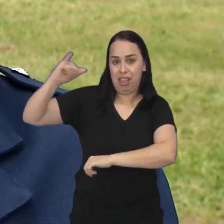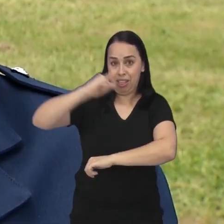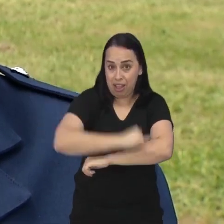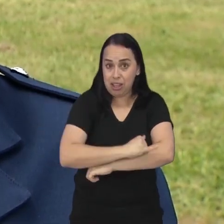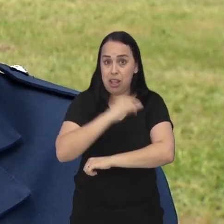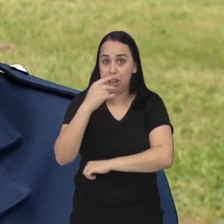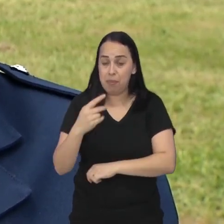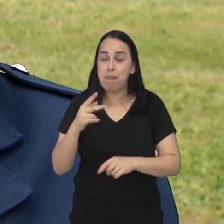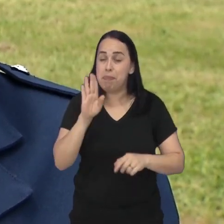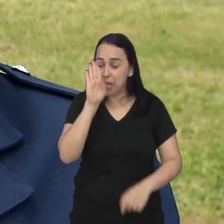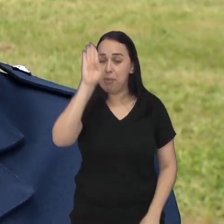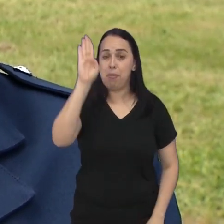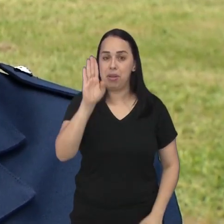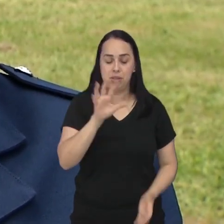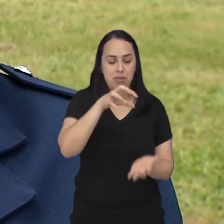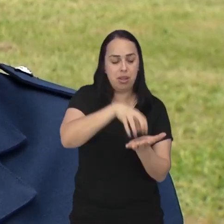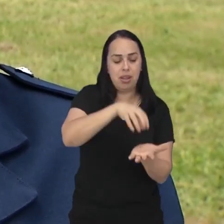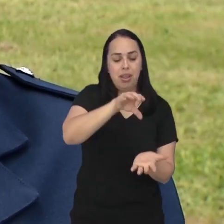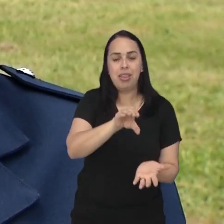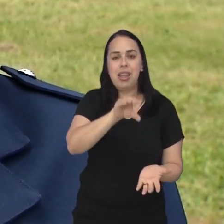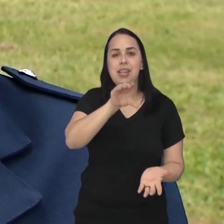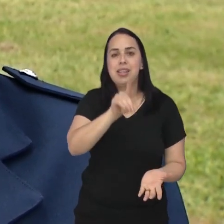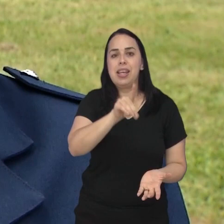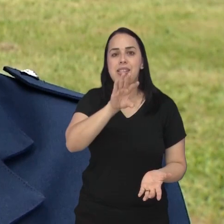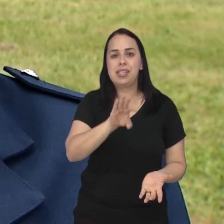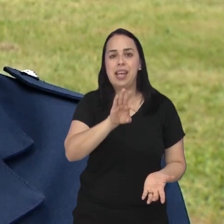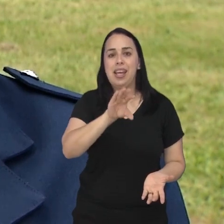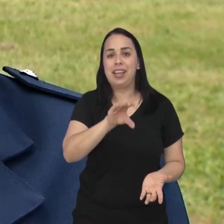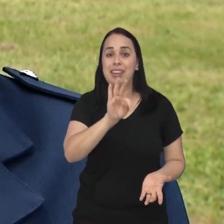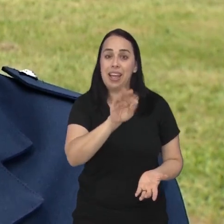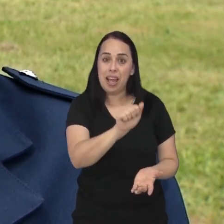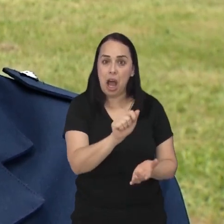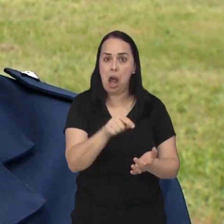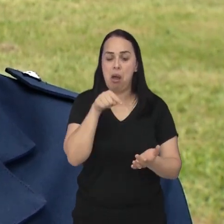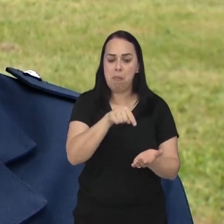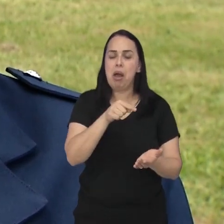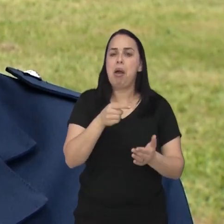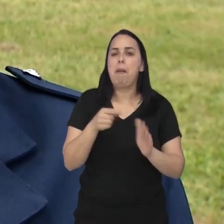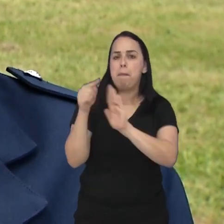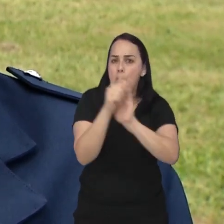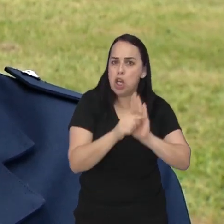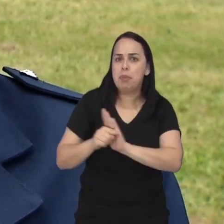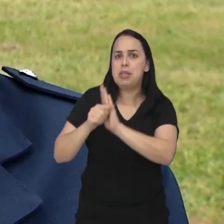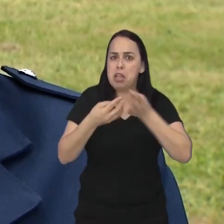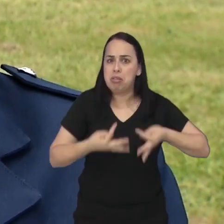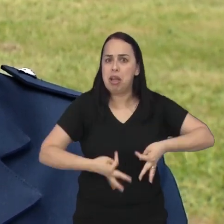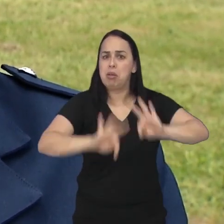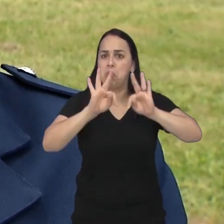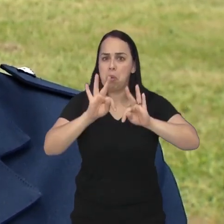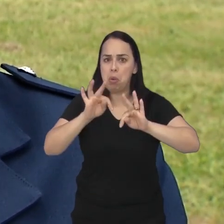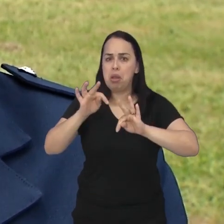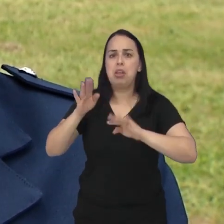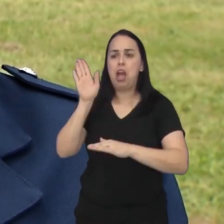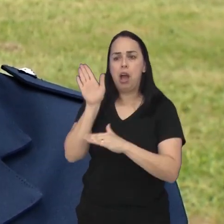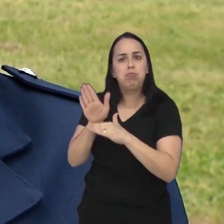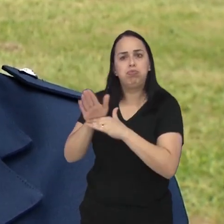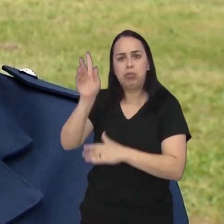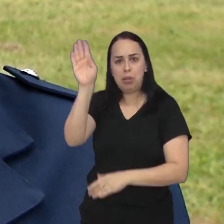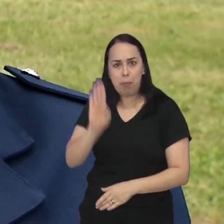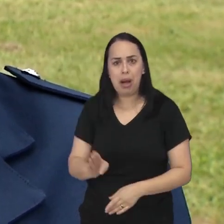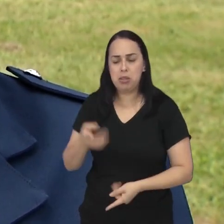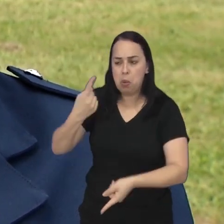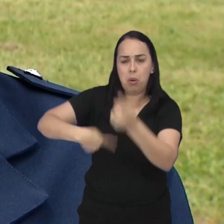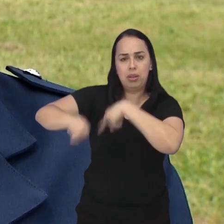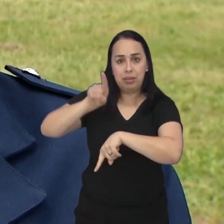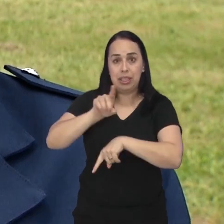que é a Força Aérea e principalmente aqui no DCTA que representa a pesquisa, a tecnologia, o avanço tecnológico para o Brasil. Isso é um